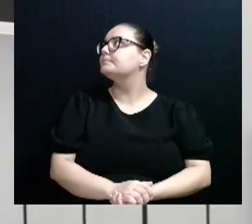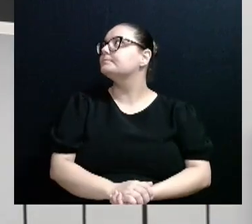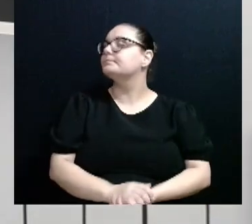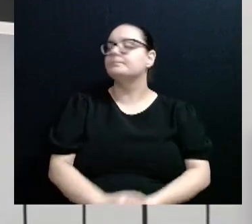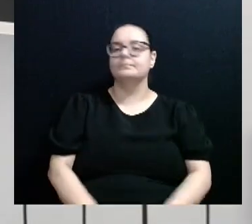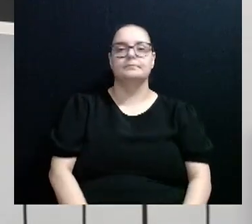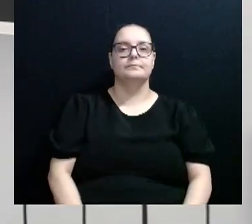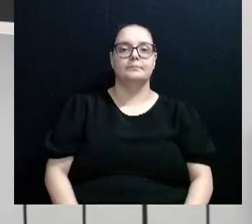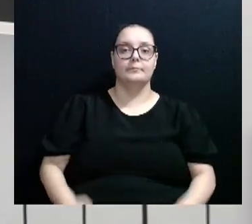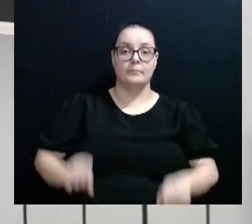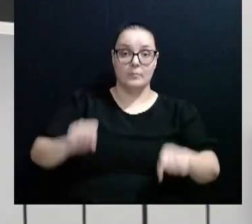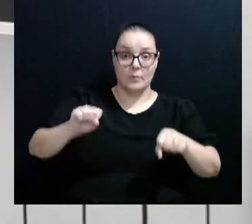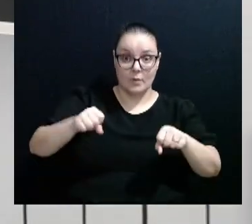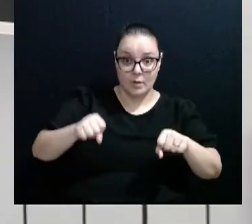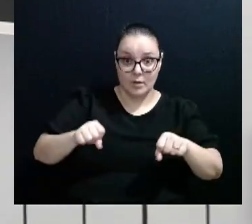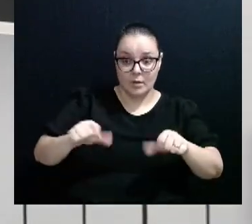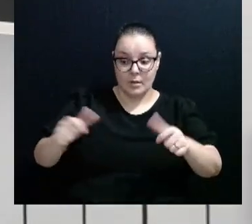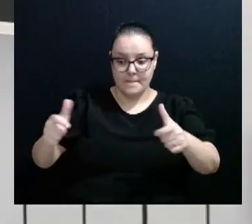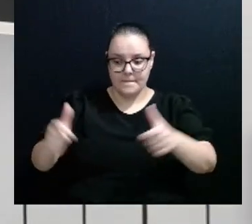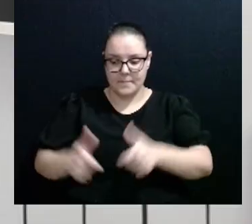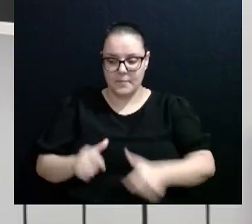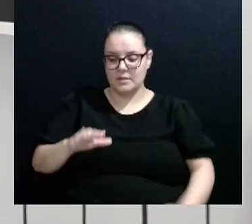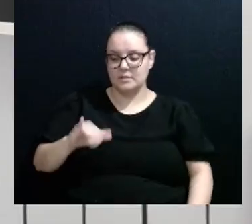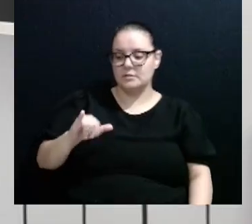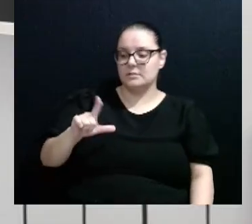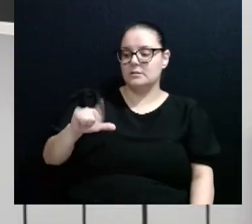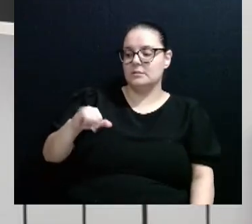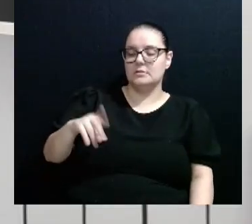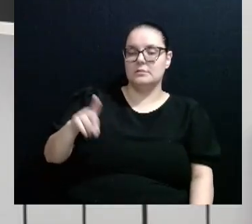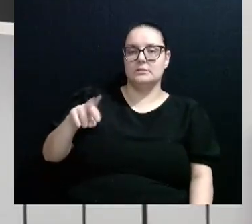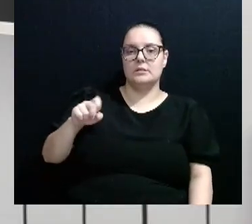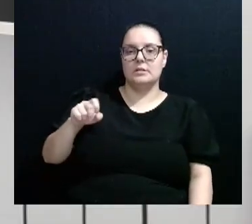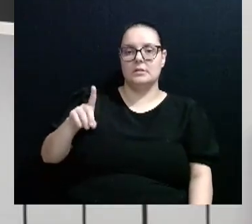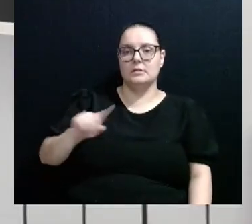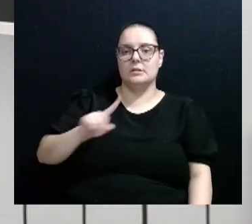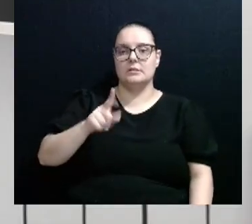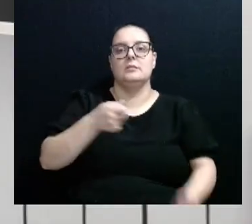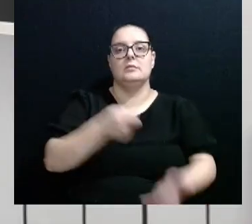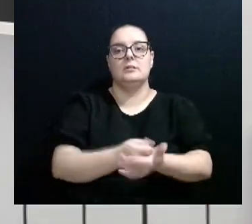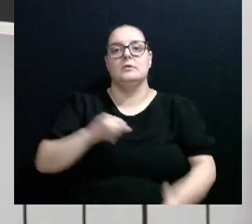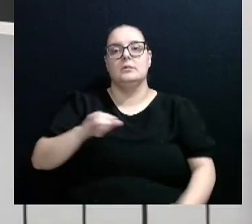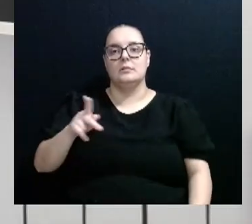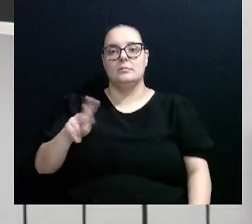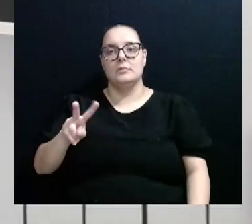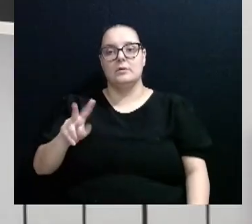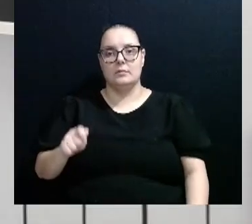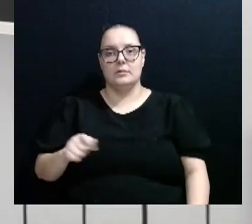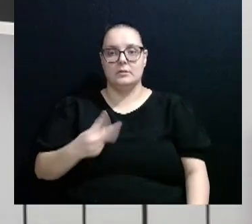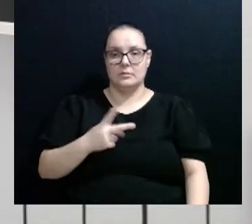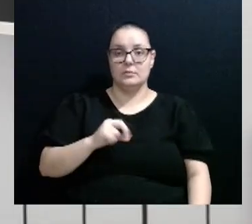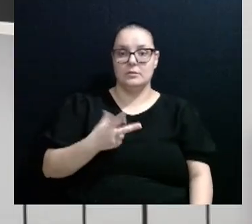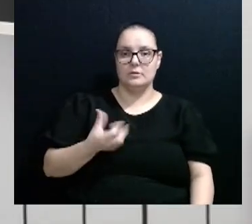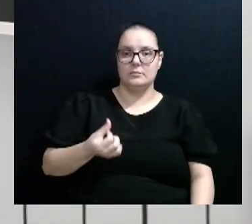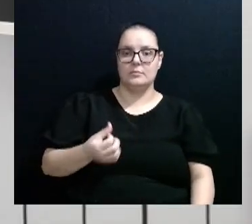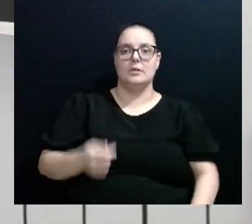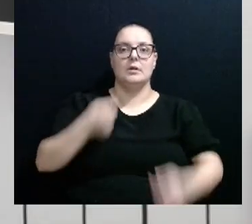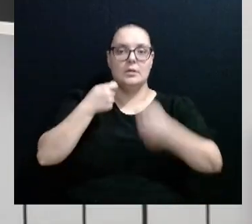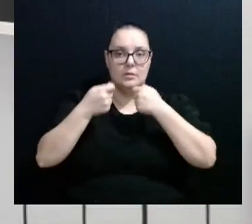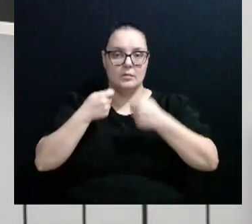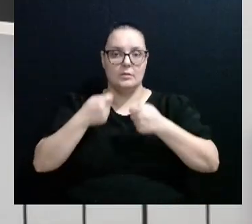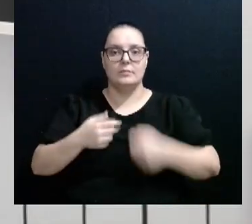Motocicletas de baixa cilindrada não vão pagar IPVA em 2026. A reportagem é de Rafael